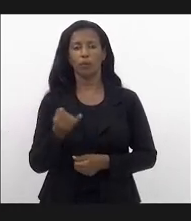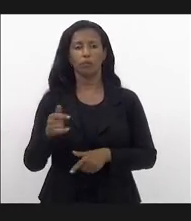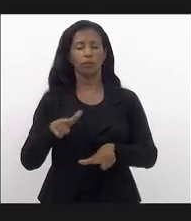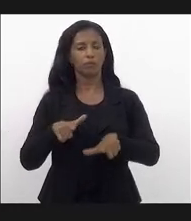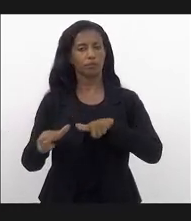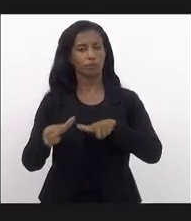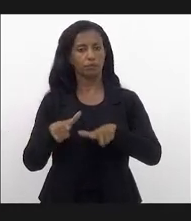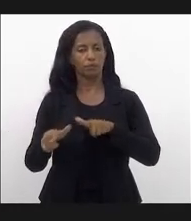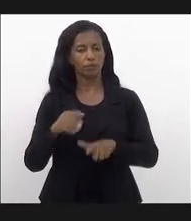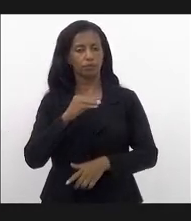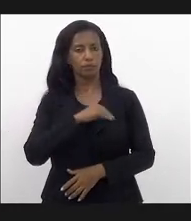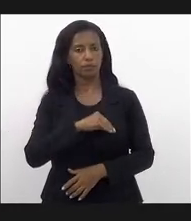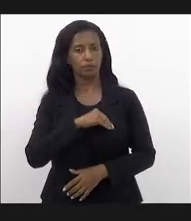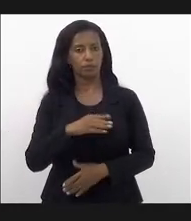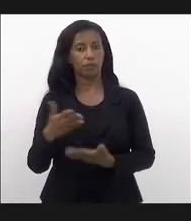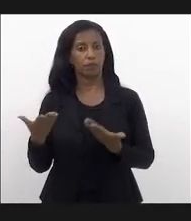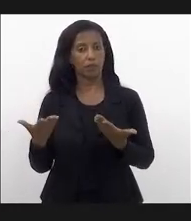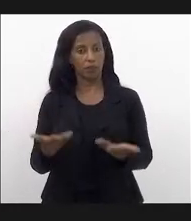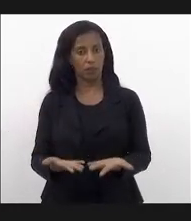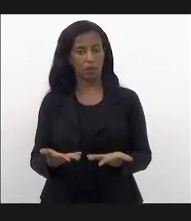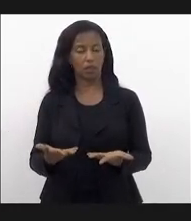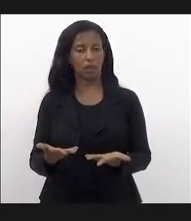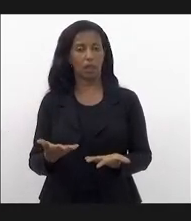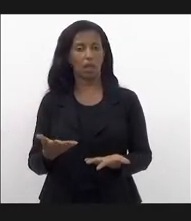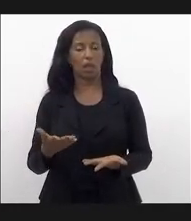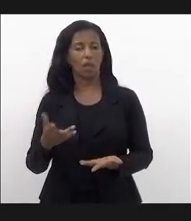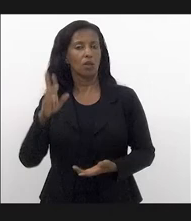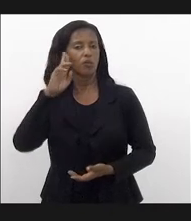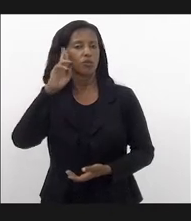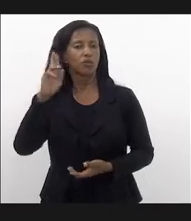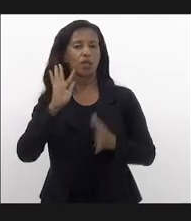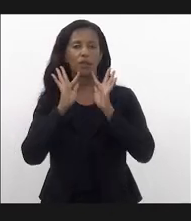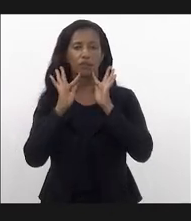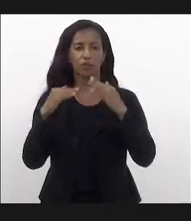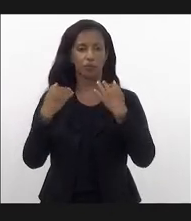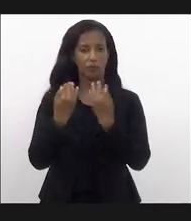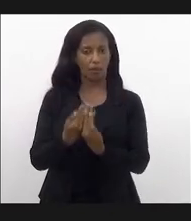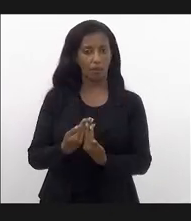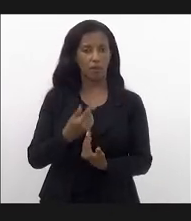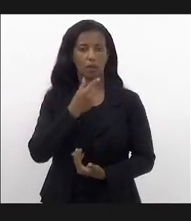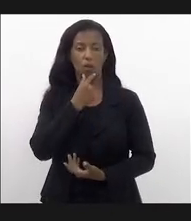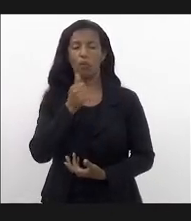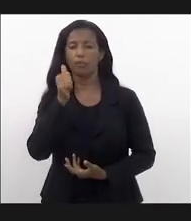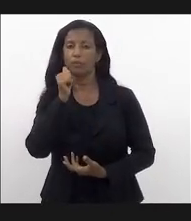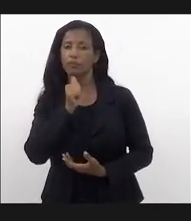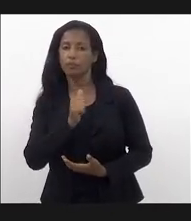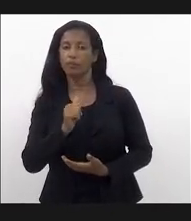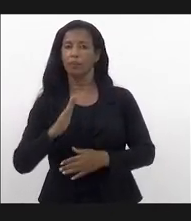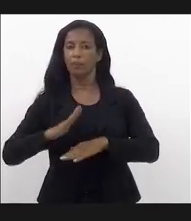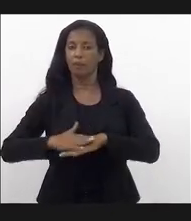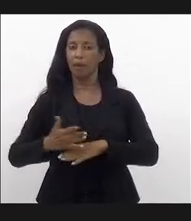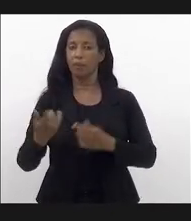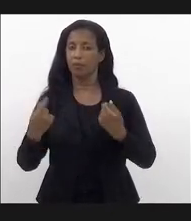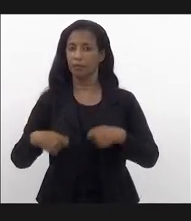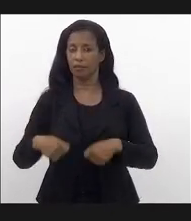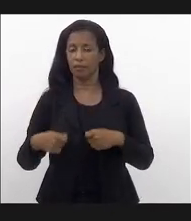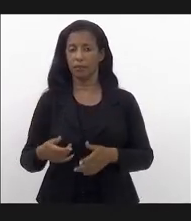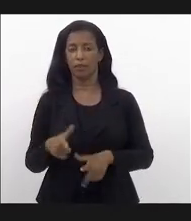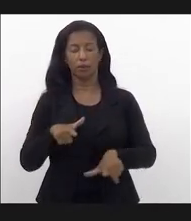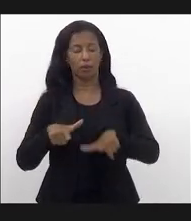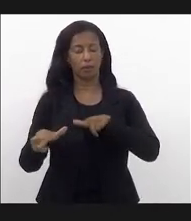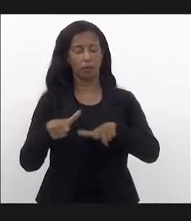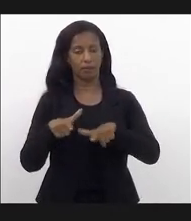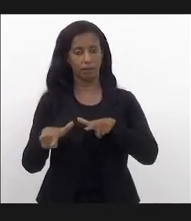trabalho de renda que é o que os pais chefes de família as mulheres chefes de família mais clamam é